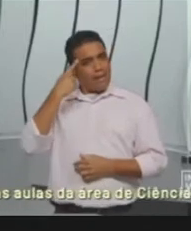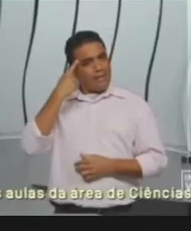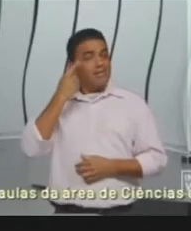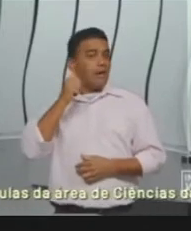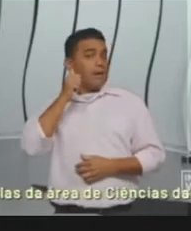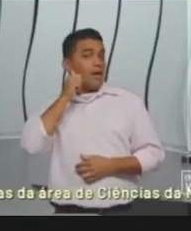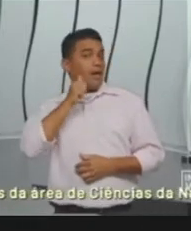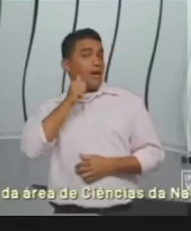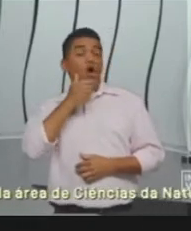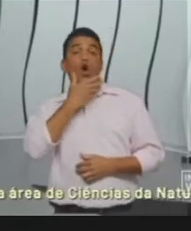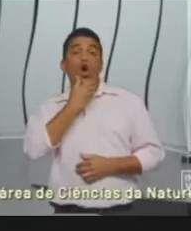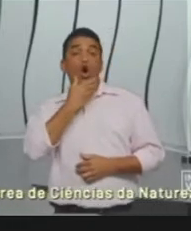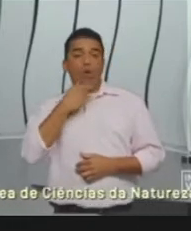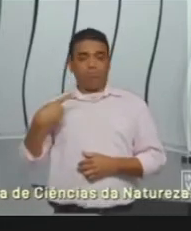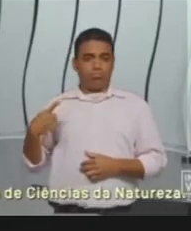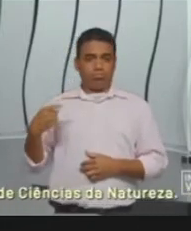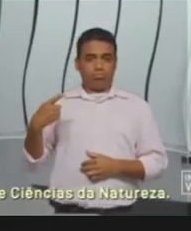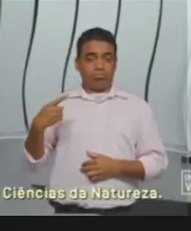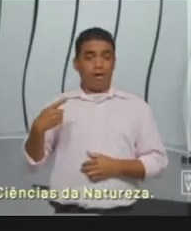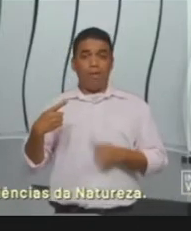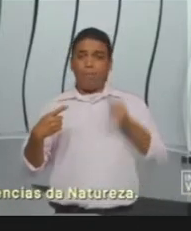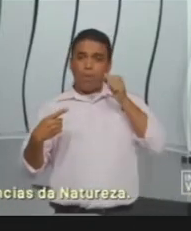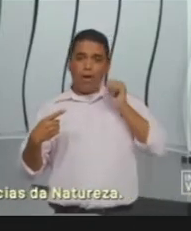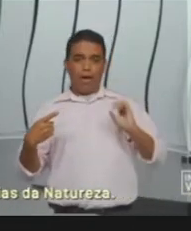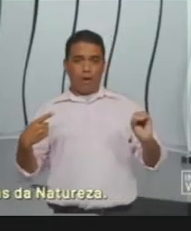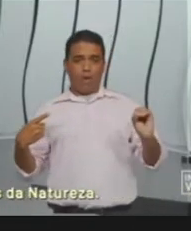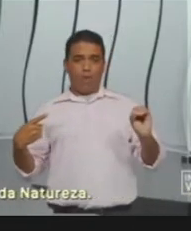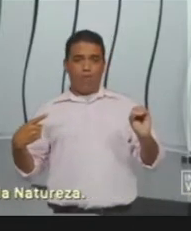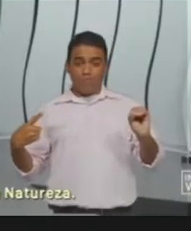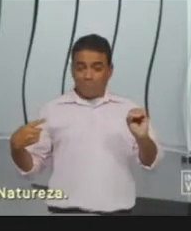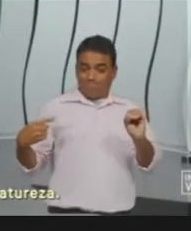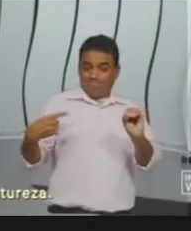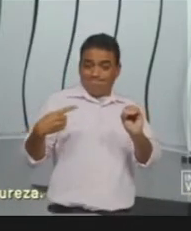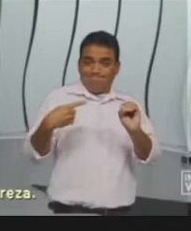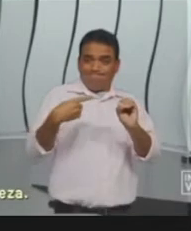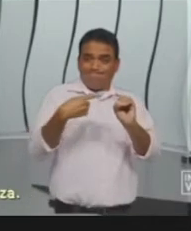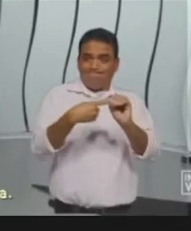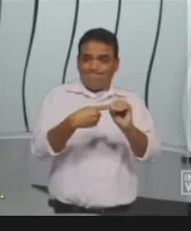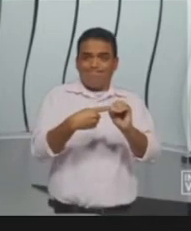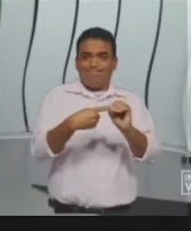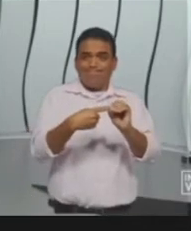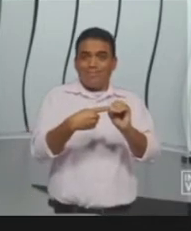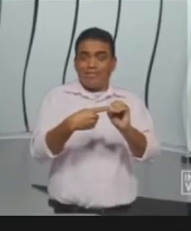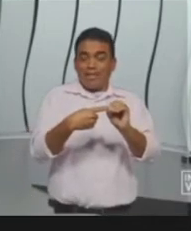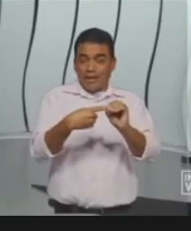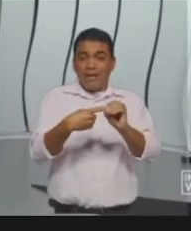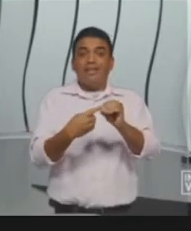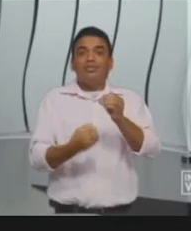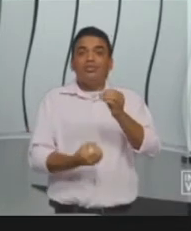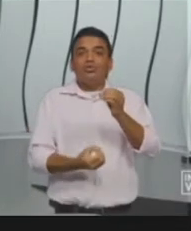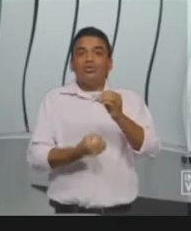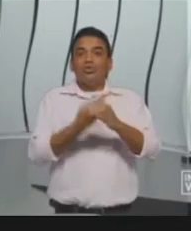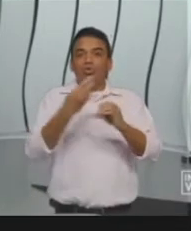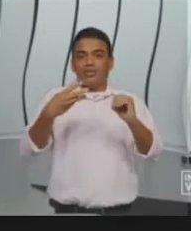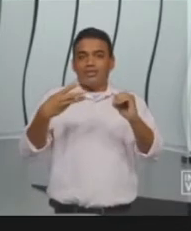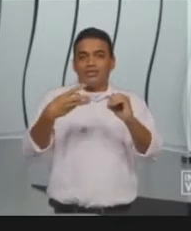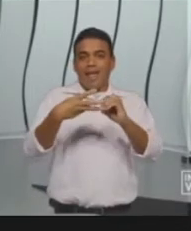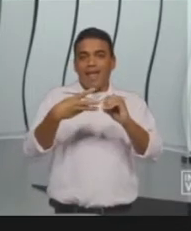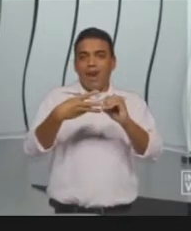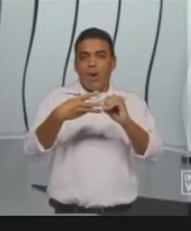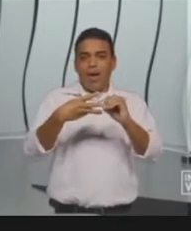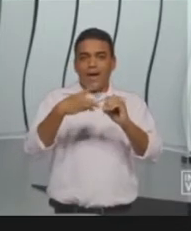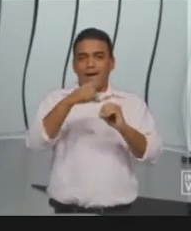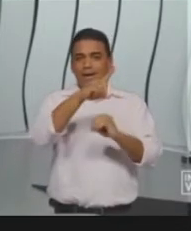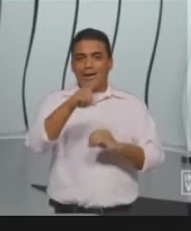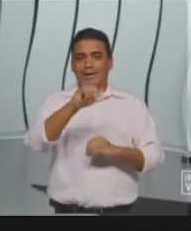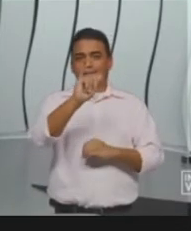masculino, e o óvulo, que é o gameta feminino, e a união destes dois vai formar uma célula chamada zigoto, né?